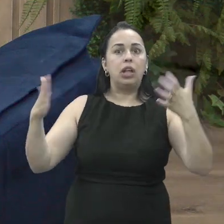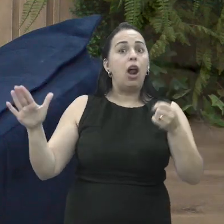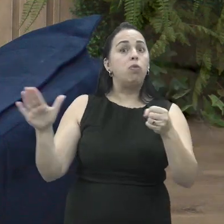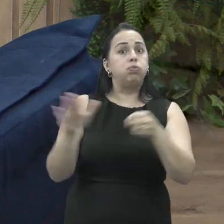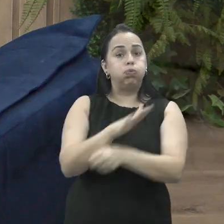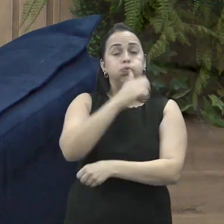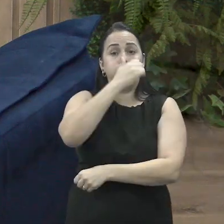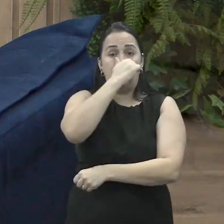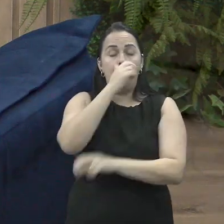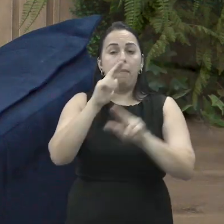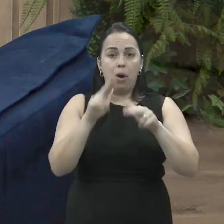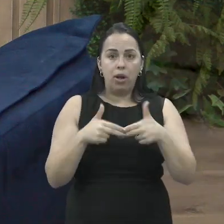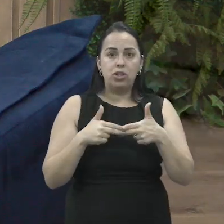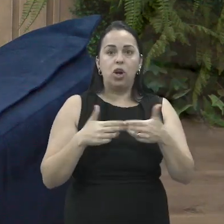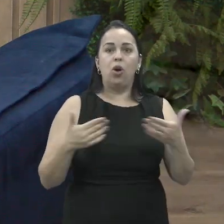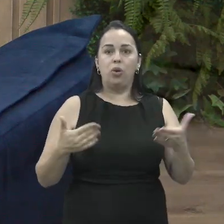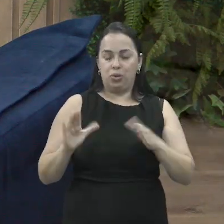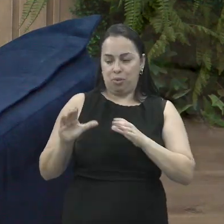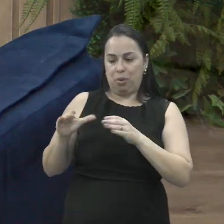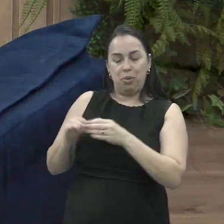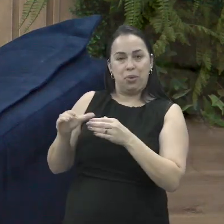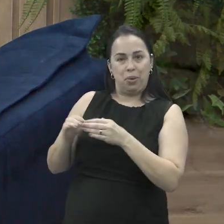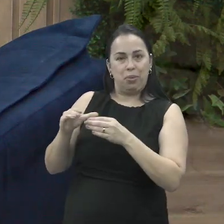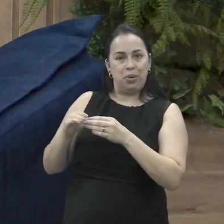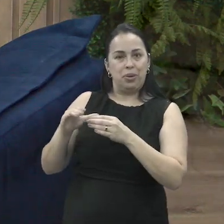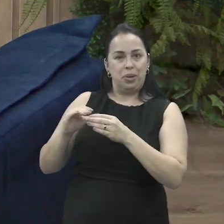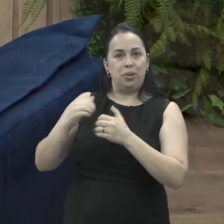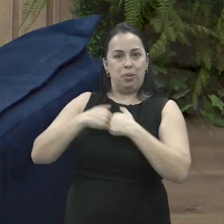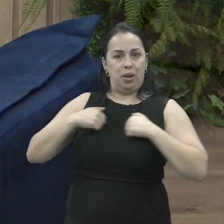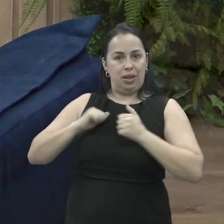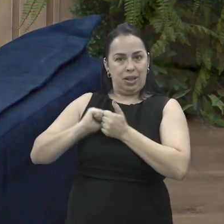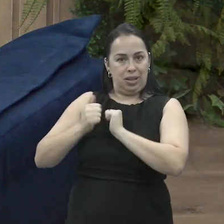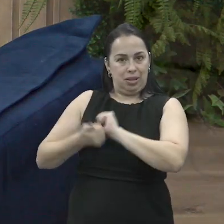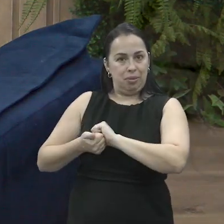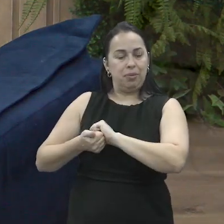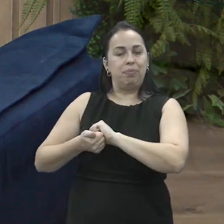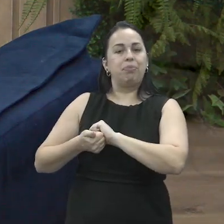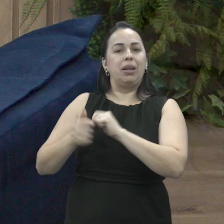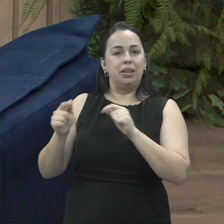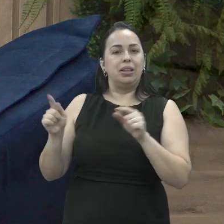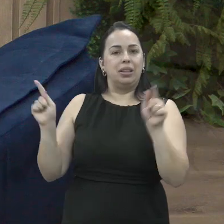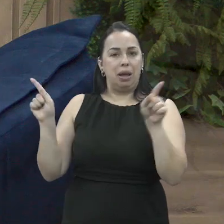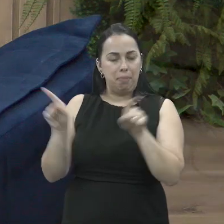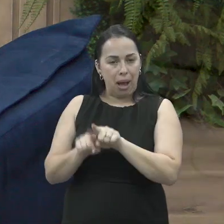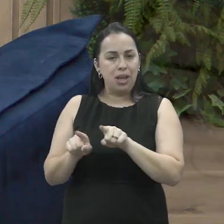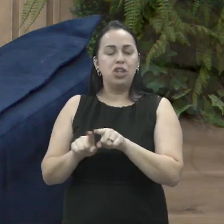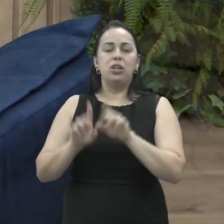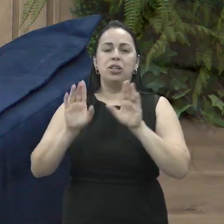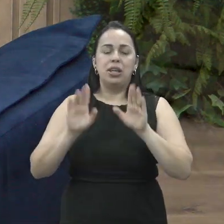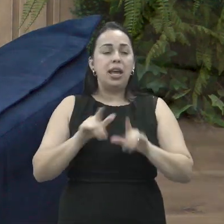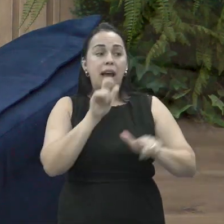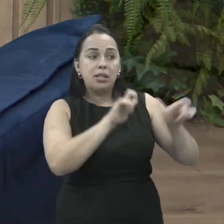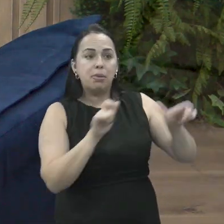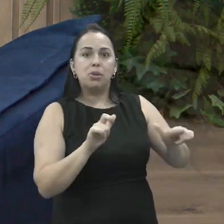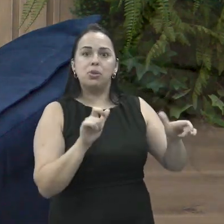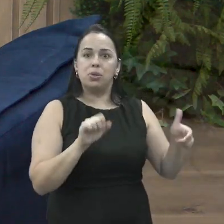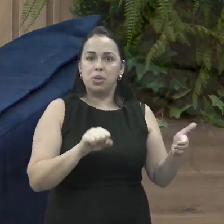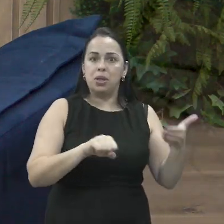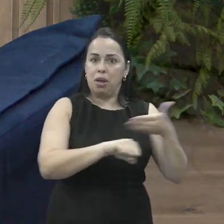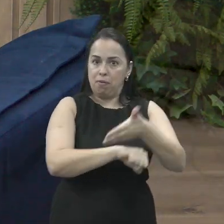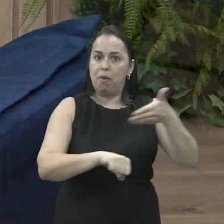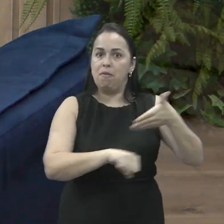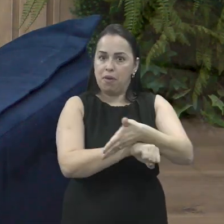têm lotado. E hoje a gente já merece, tanto com a nossa equipe do Atleta Cidadão, com a nossa equipe do autoatendimento e com as pessoas que